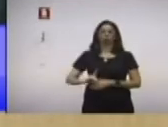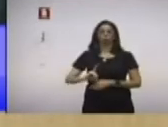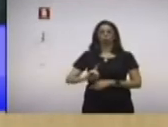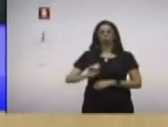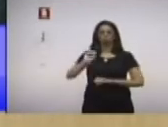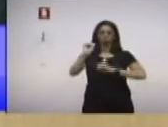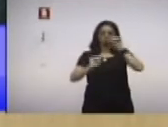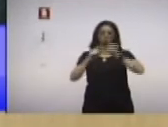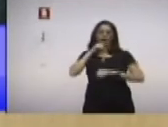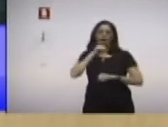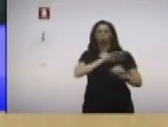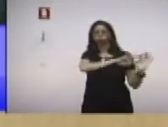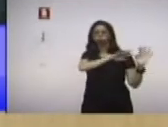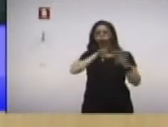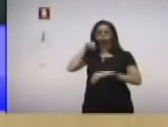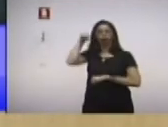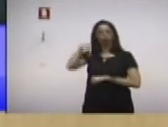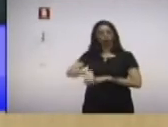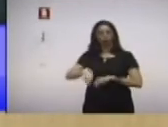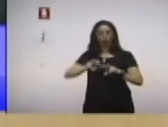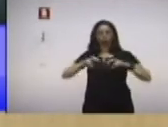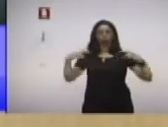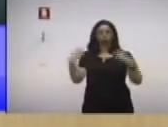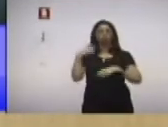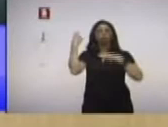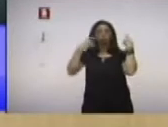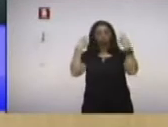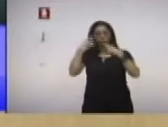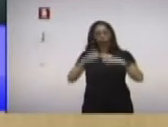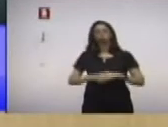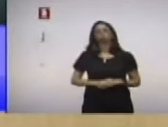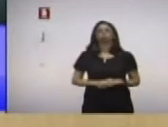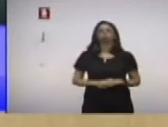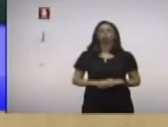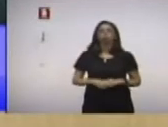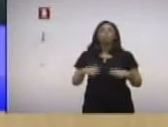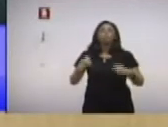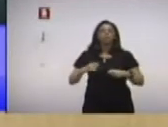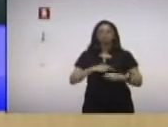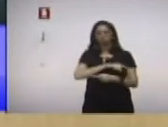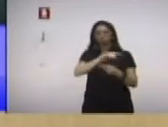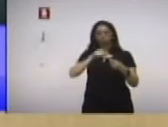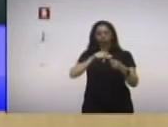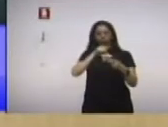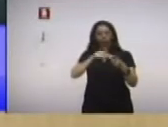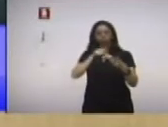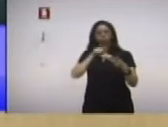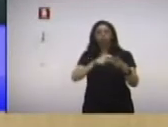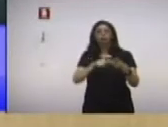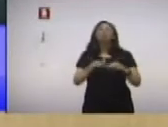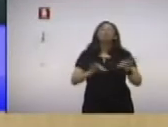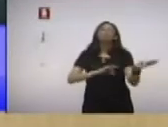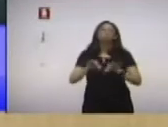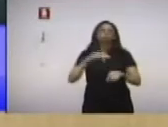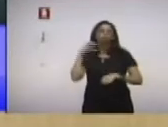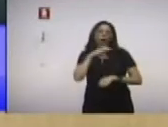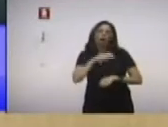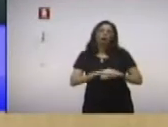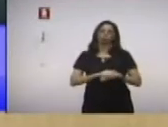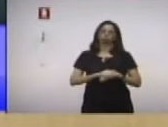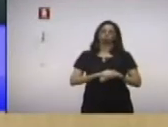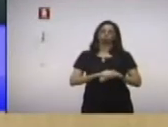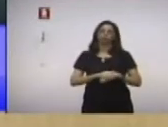e aqui foi falado de algumas ações a curto a médio ou longo prazo lembro bem Tem que ter anotado lá